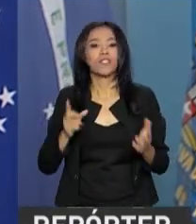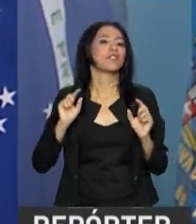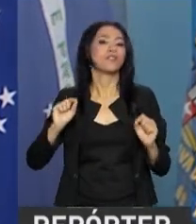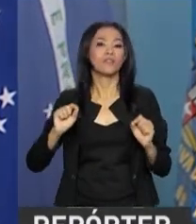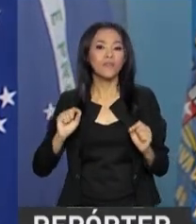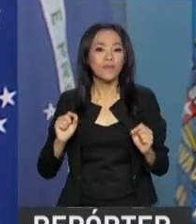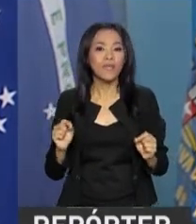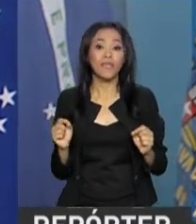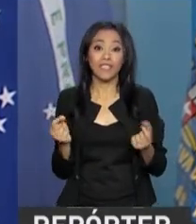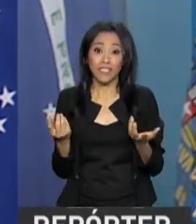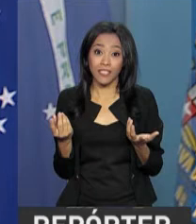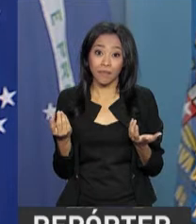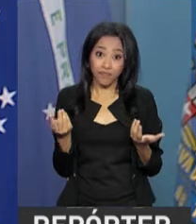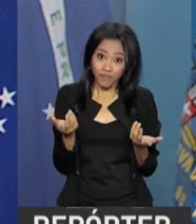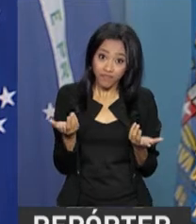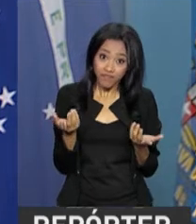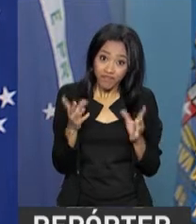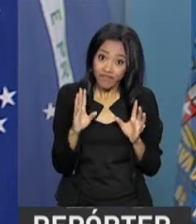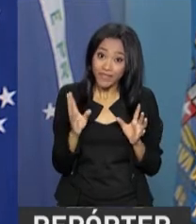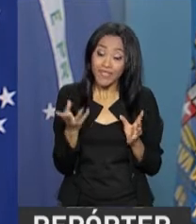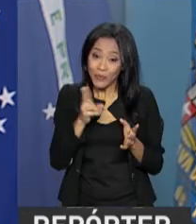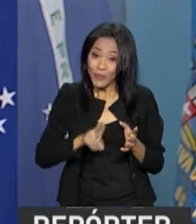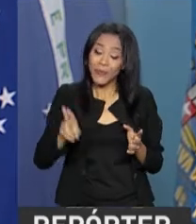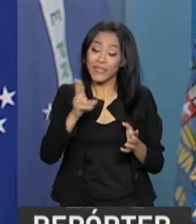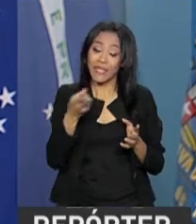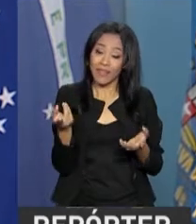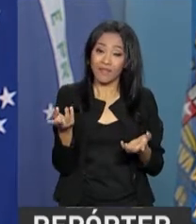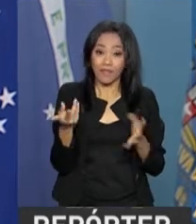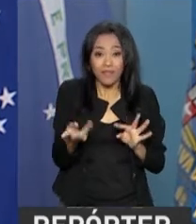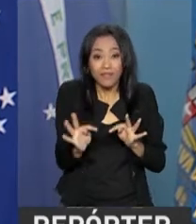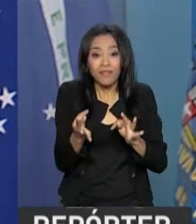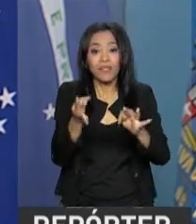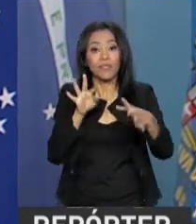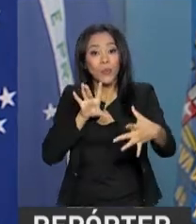modernizar esse sistema. Aliás, as pessoas